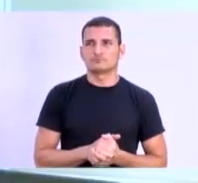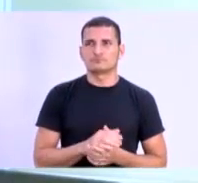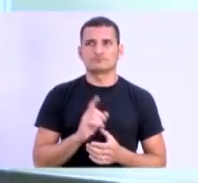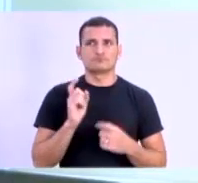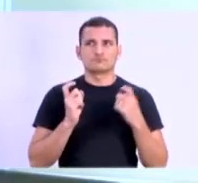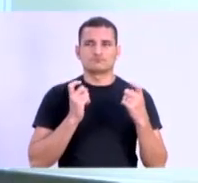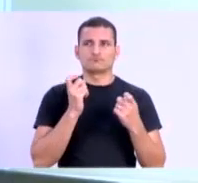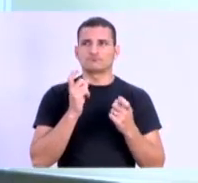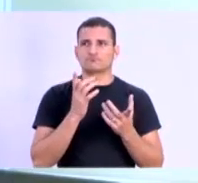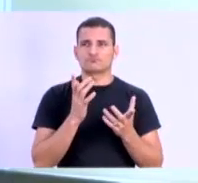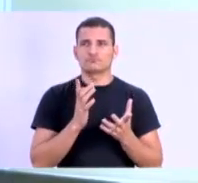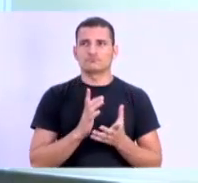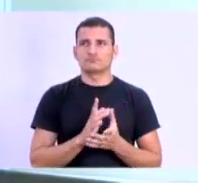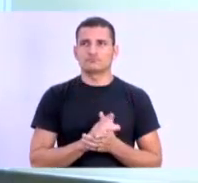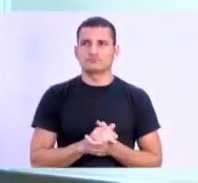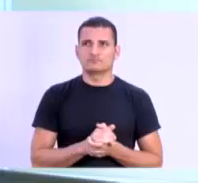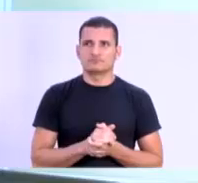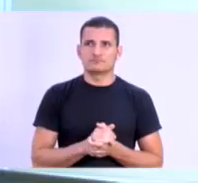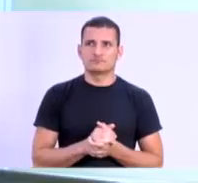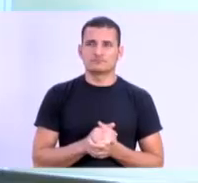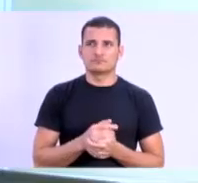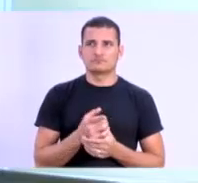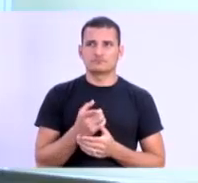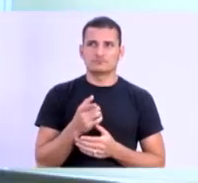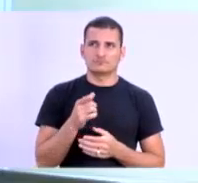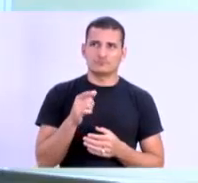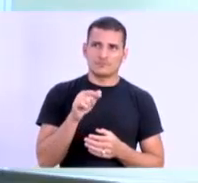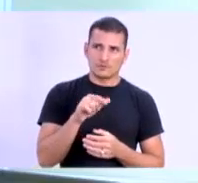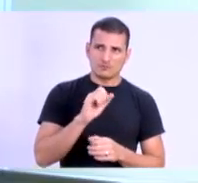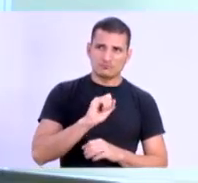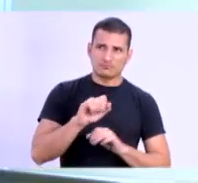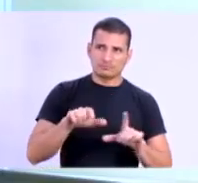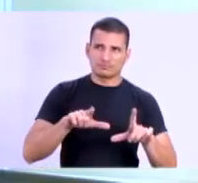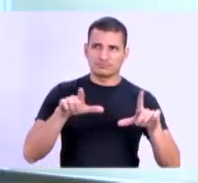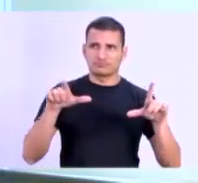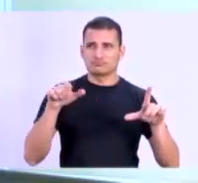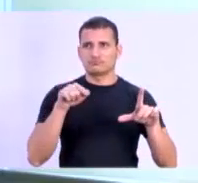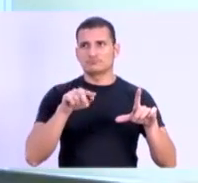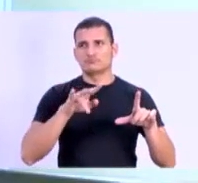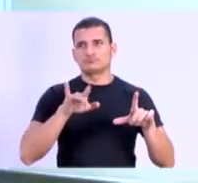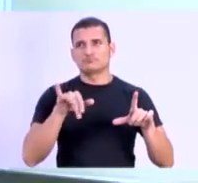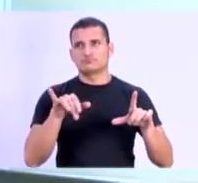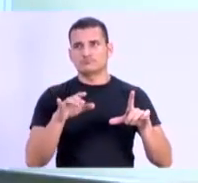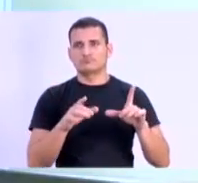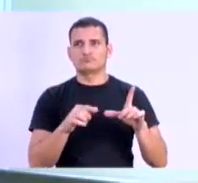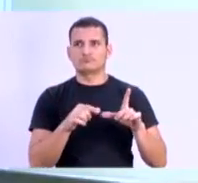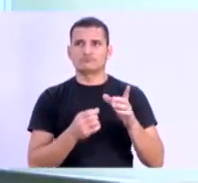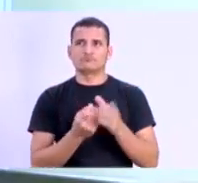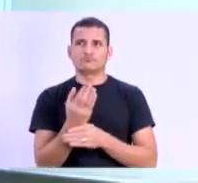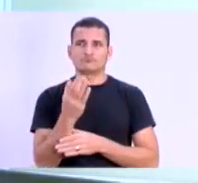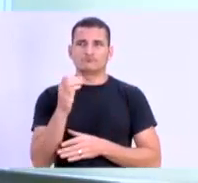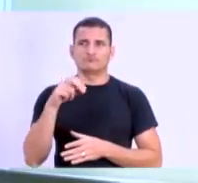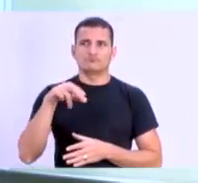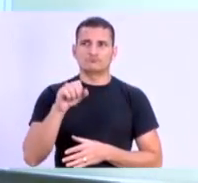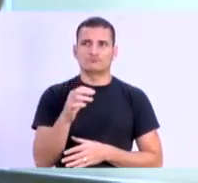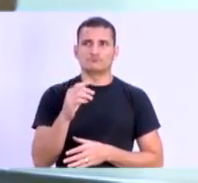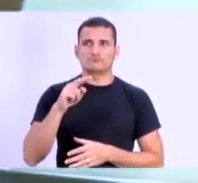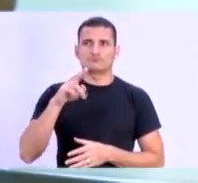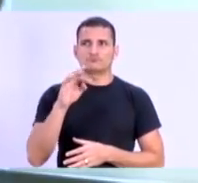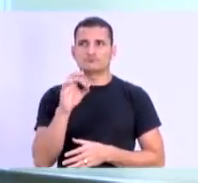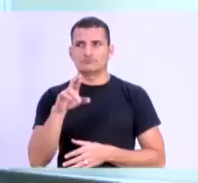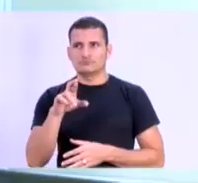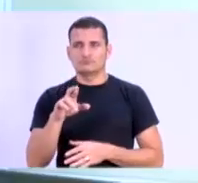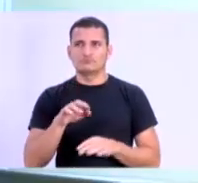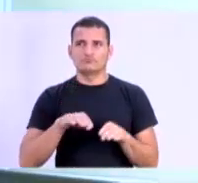preocupe, na hora da compilação, né, na hora de execução, ele vai se encarregar de colocar um construtor padrão. E a grande